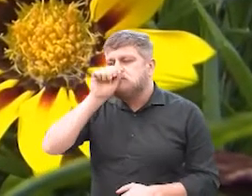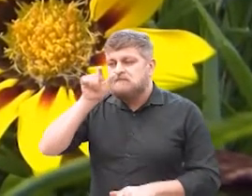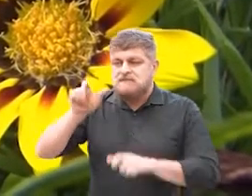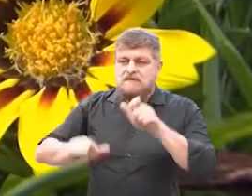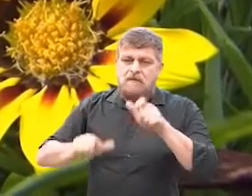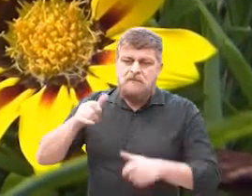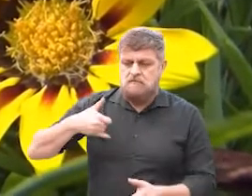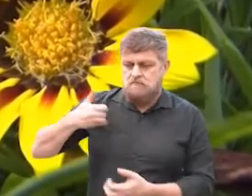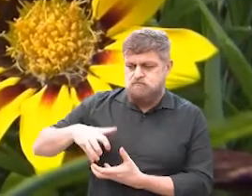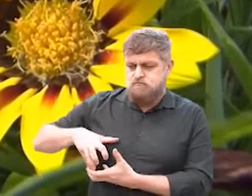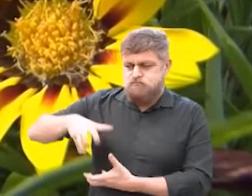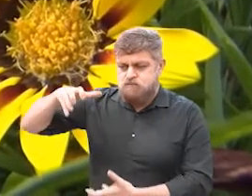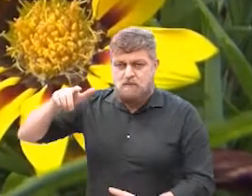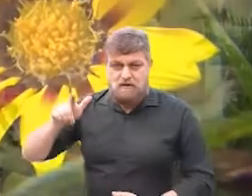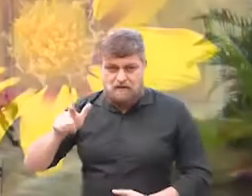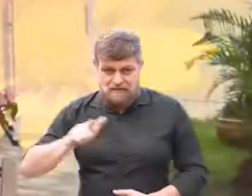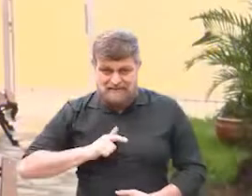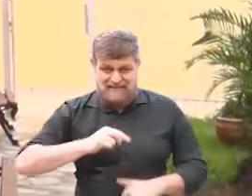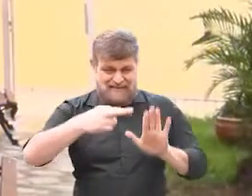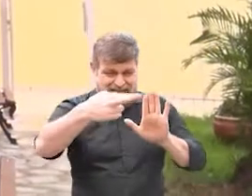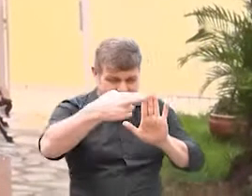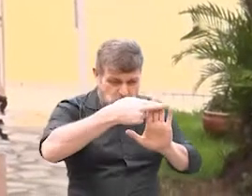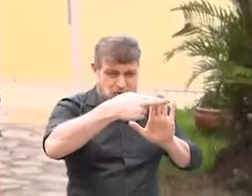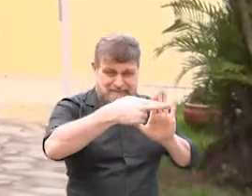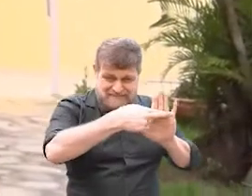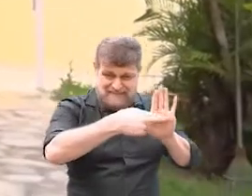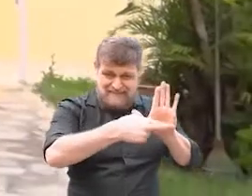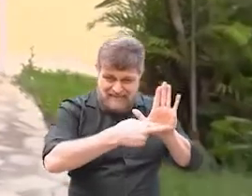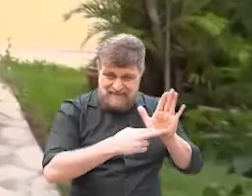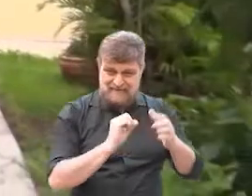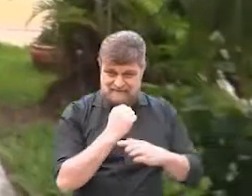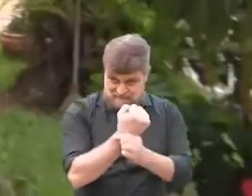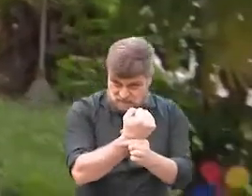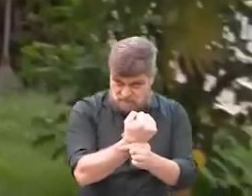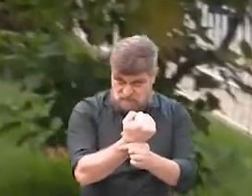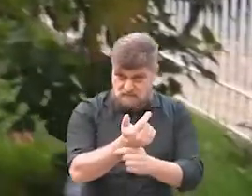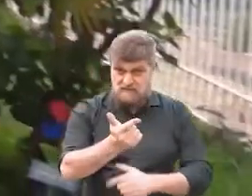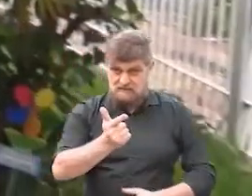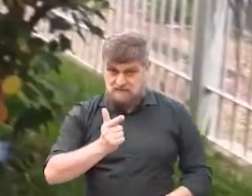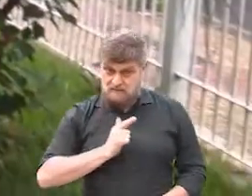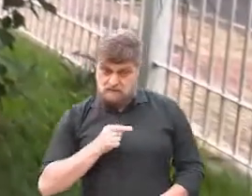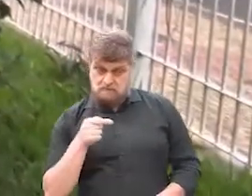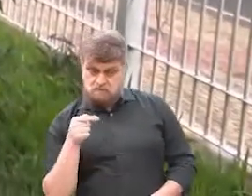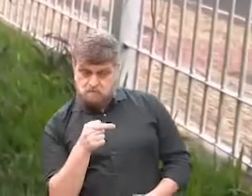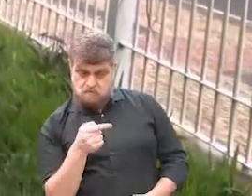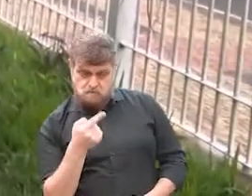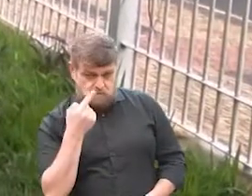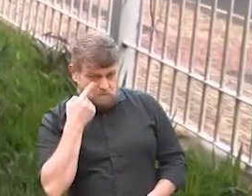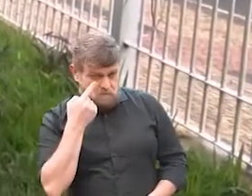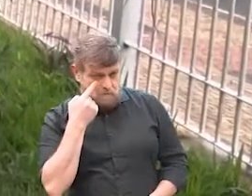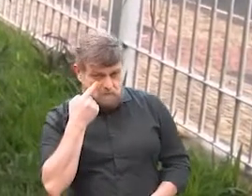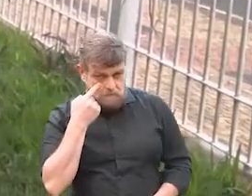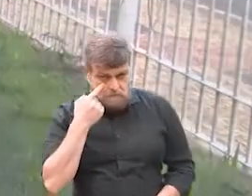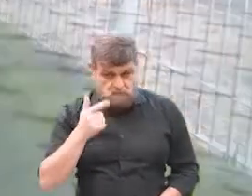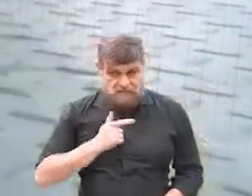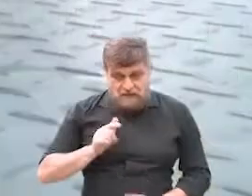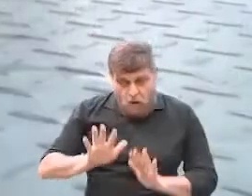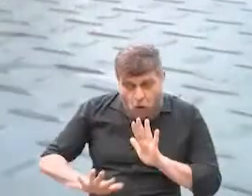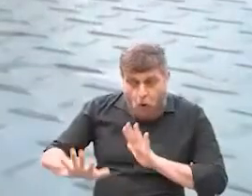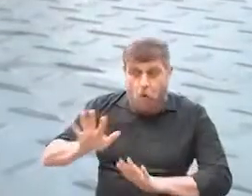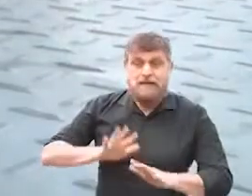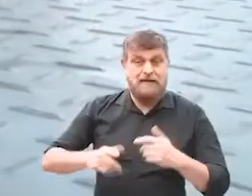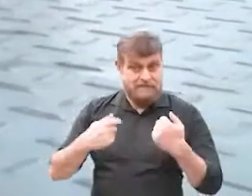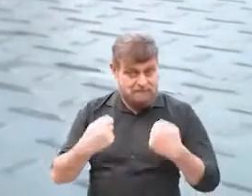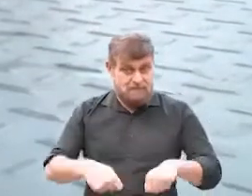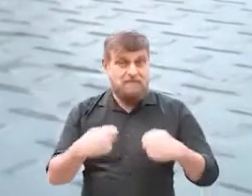oxigenação, porque são pessoas de idade, se elas estão cumprindo com todas as regras de segurança dessas instalações, todas